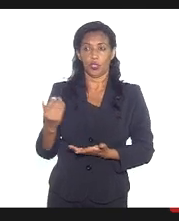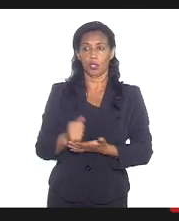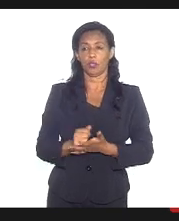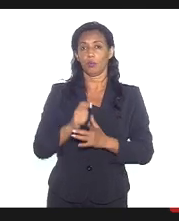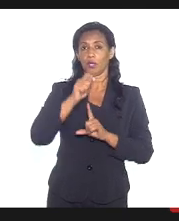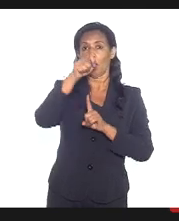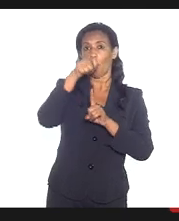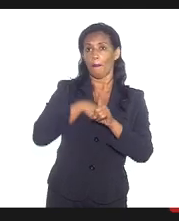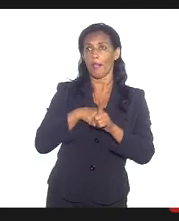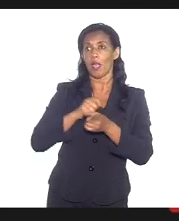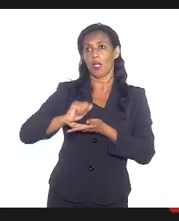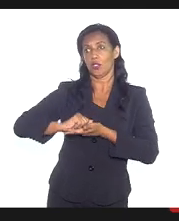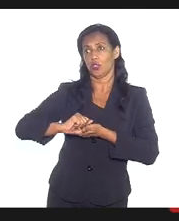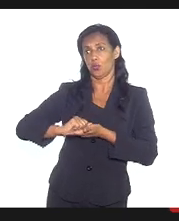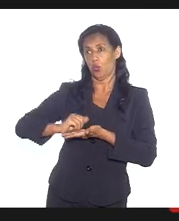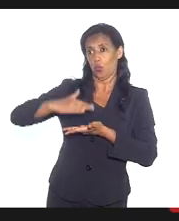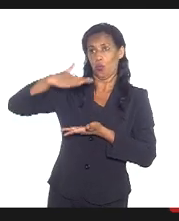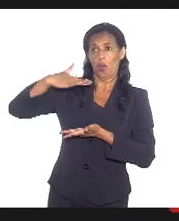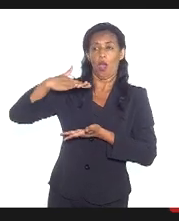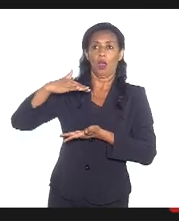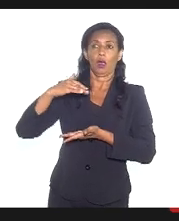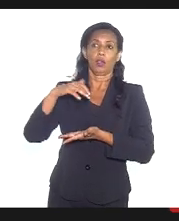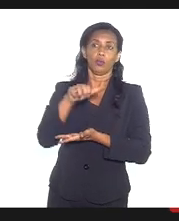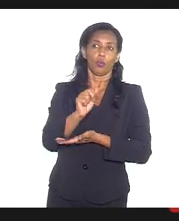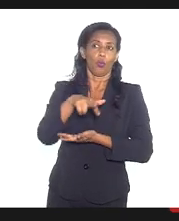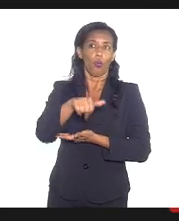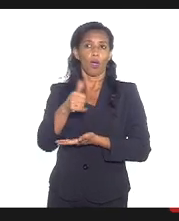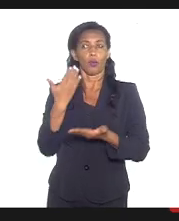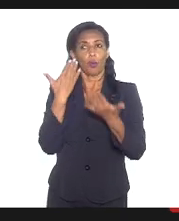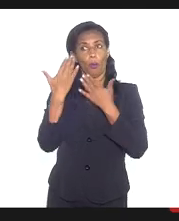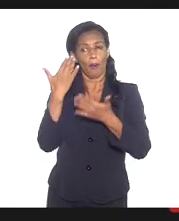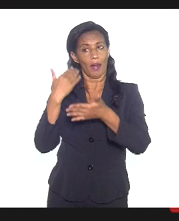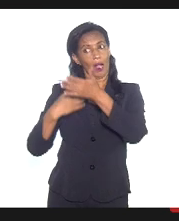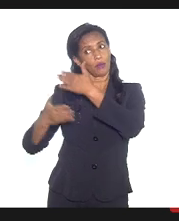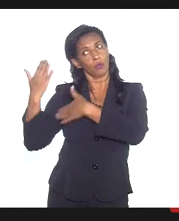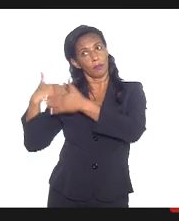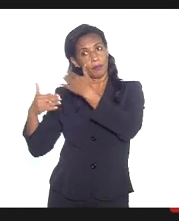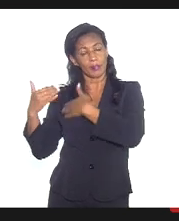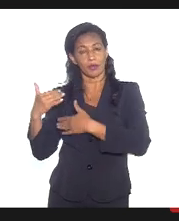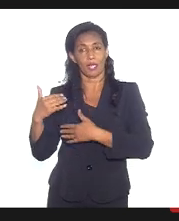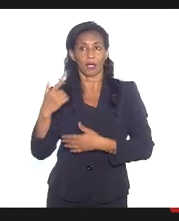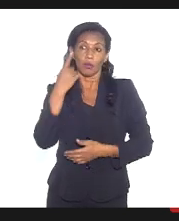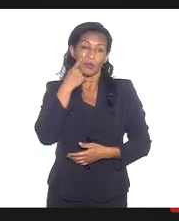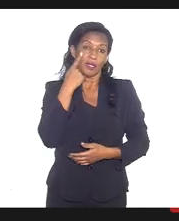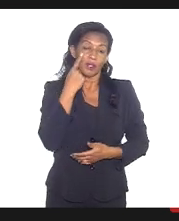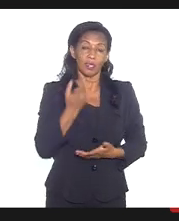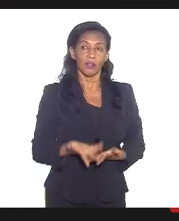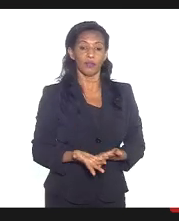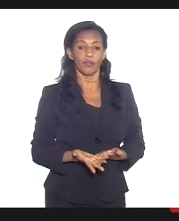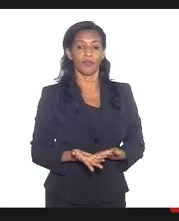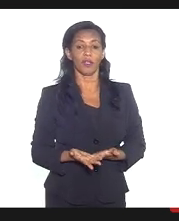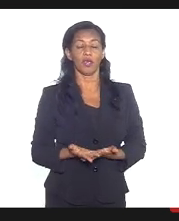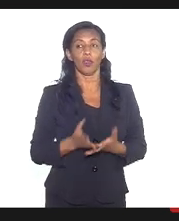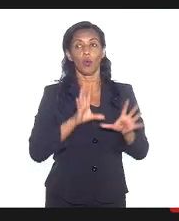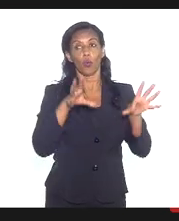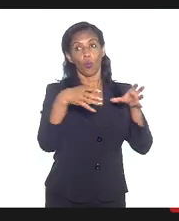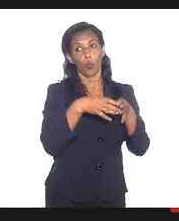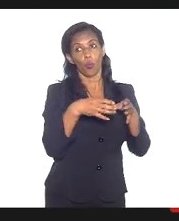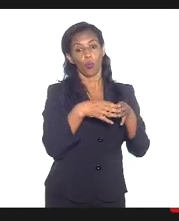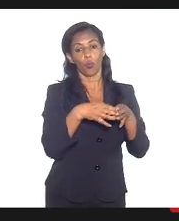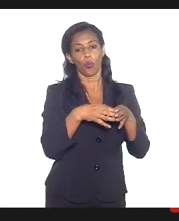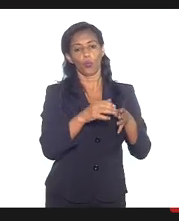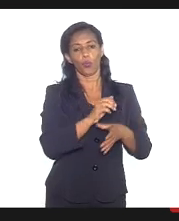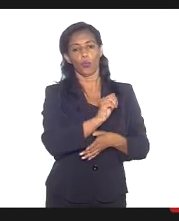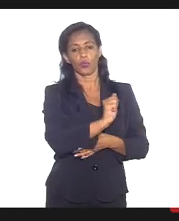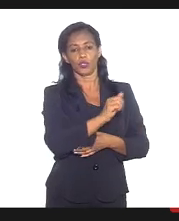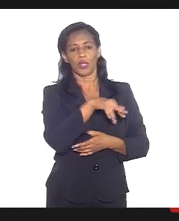mês, o acumulado do ano, comparar com o período passado, acho que a gente consegue. Eu só preciso ver com o pessoal de TI, que é o mais,